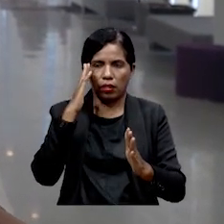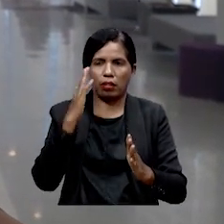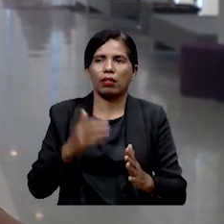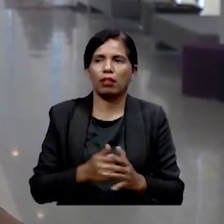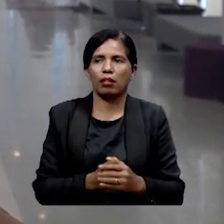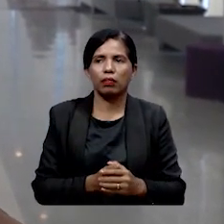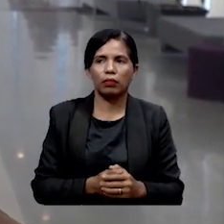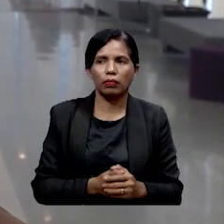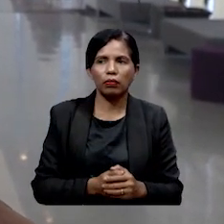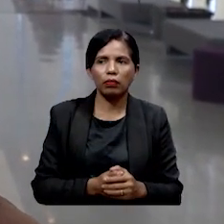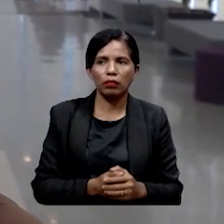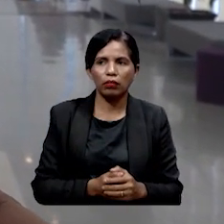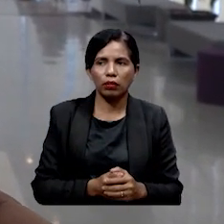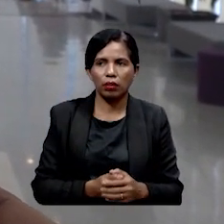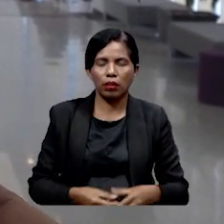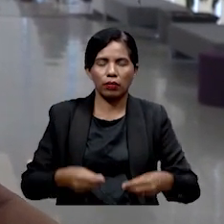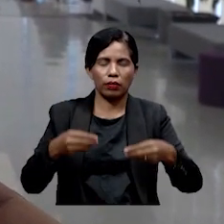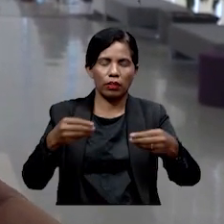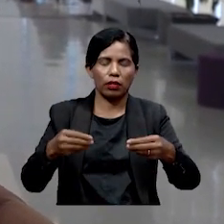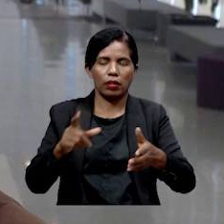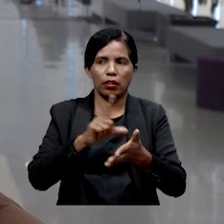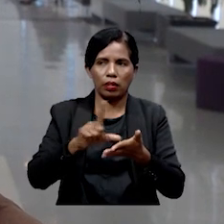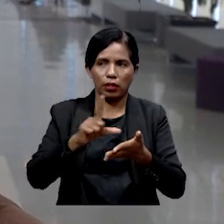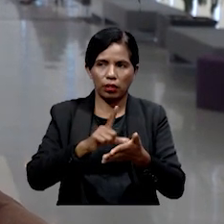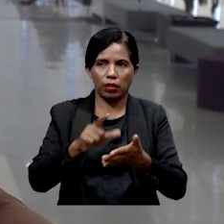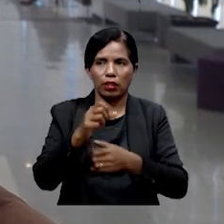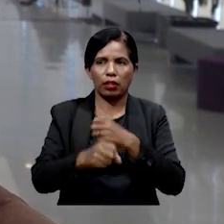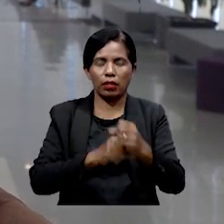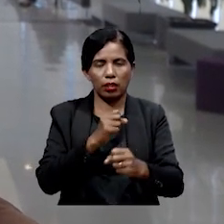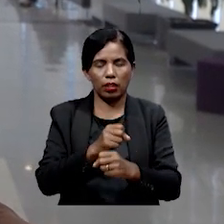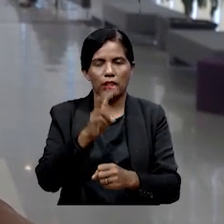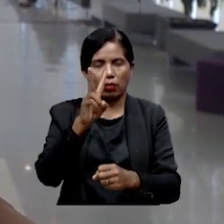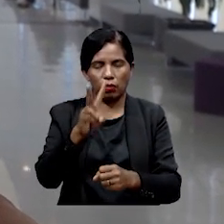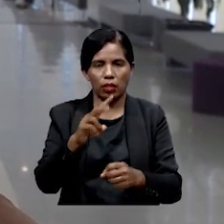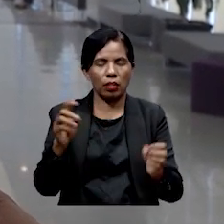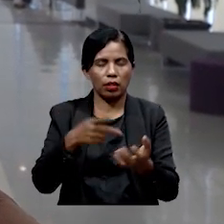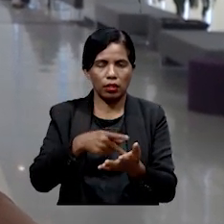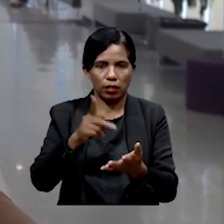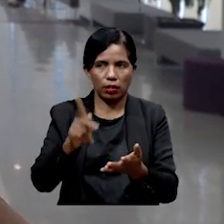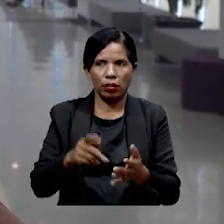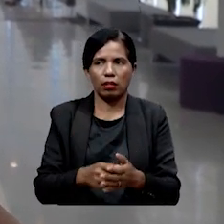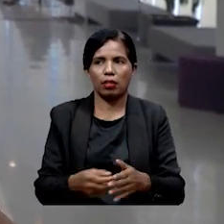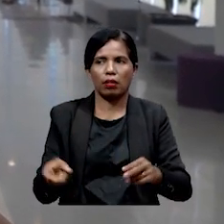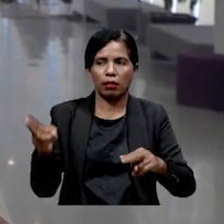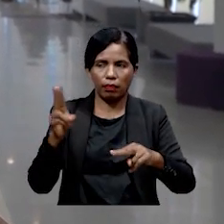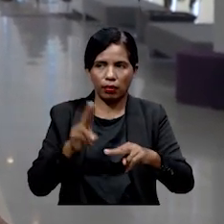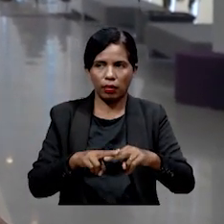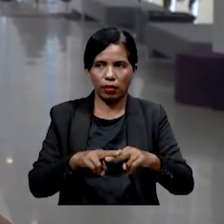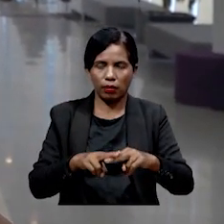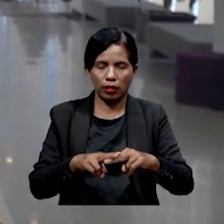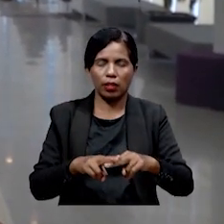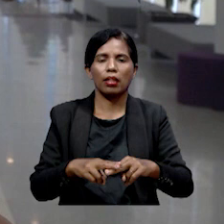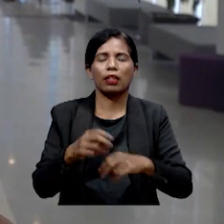Kata licença sem vencimento nem a duração nem tinha rua e bela estende tanto na